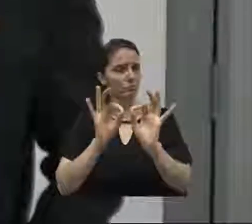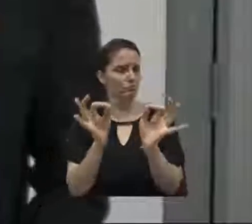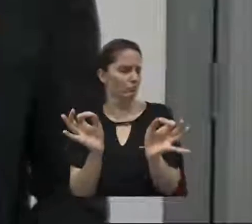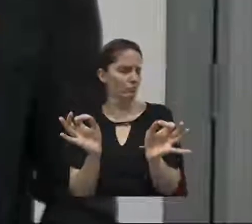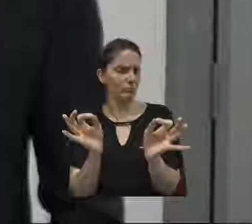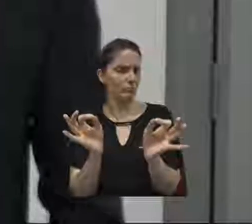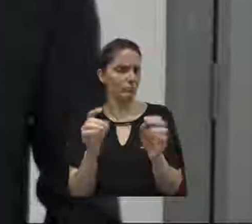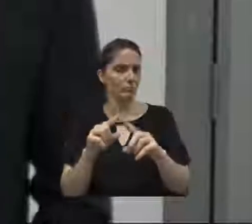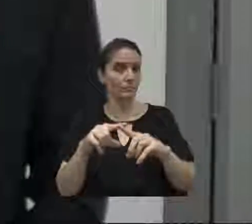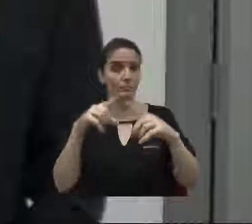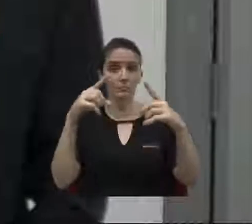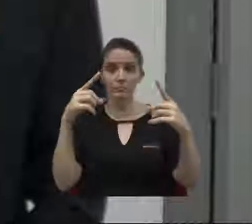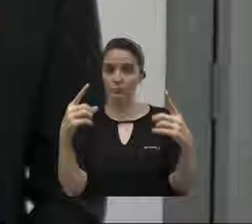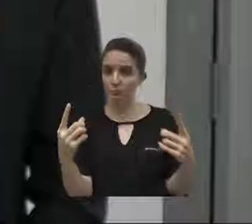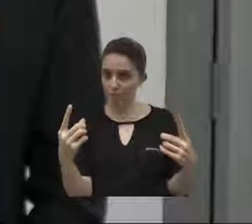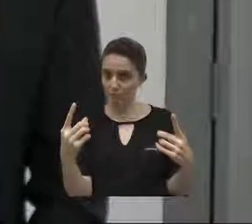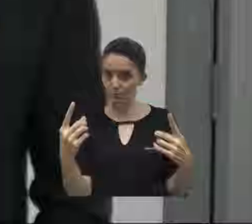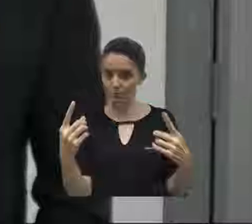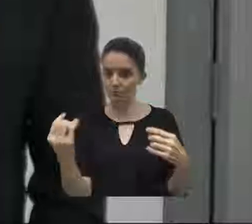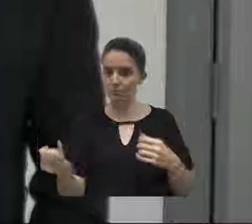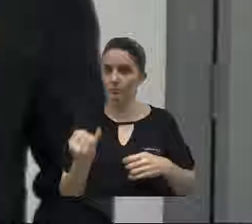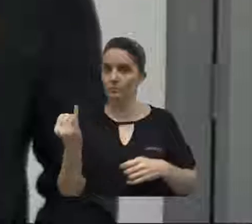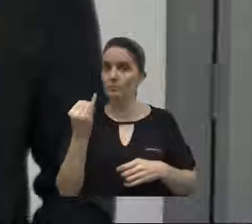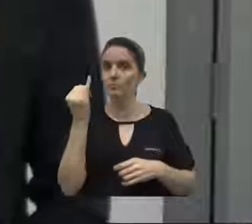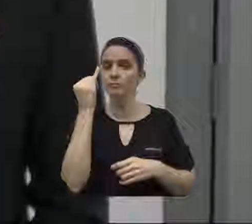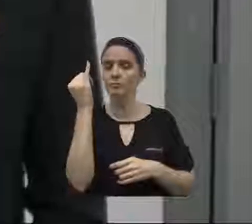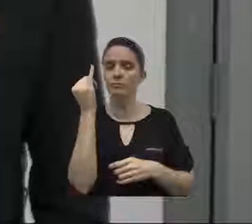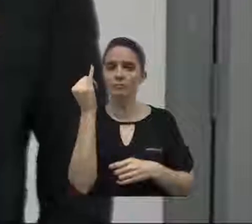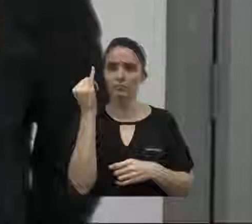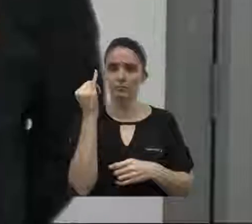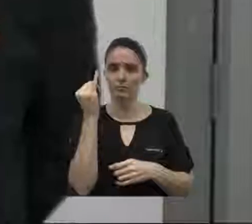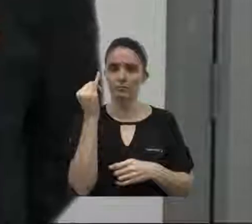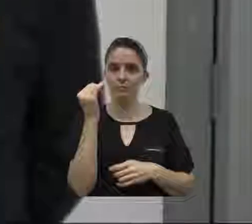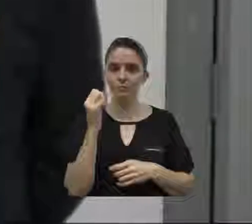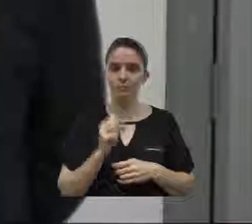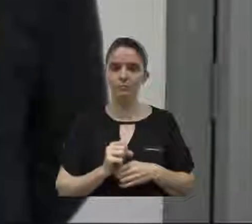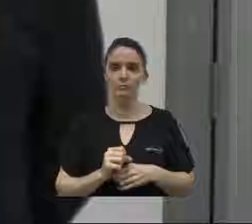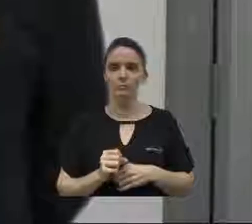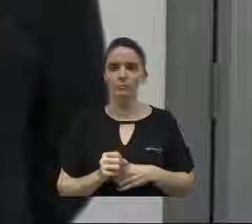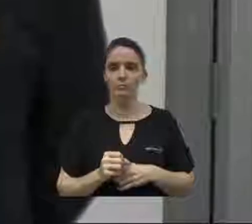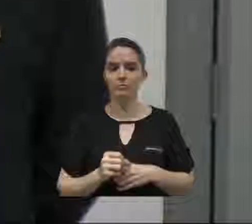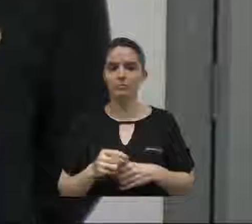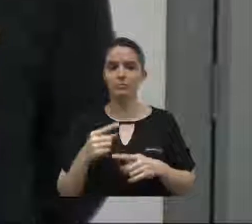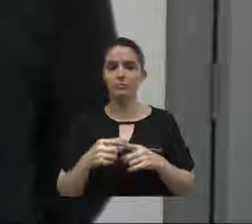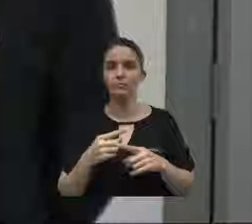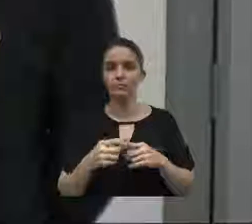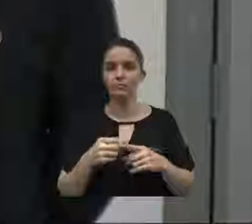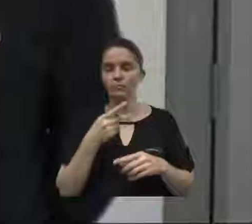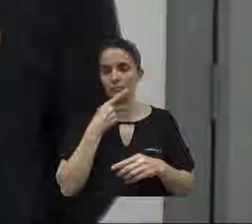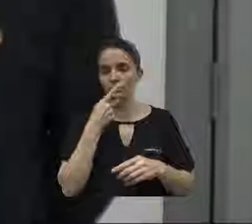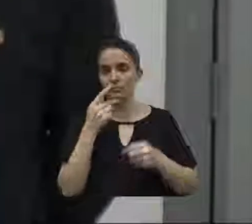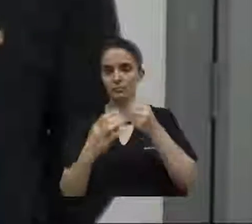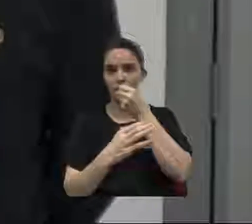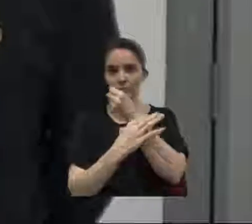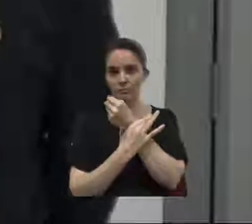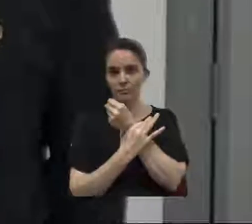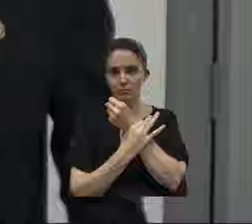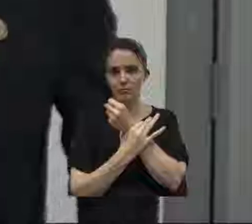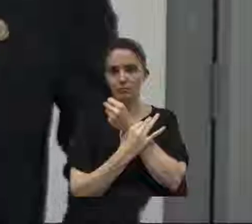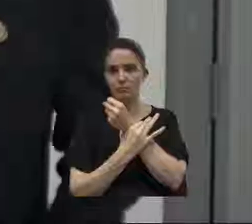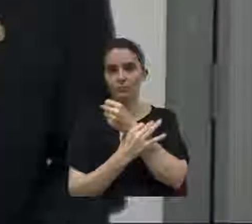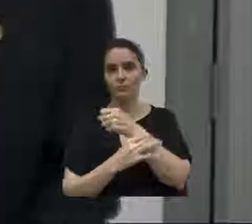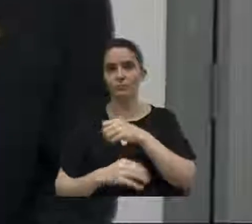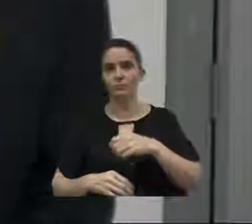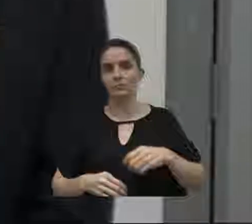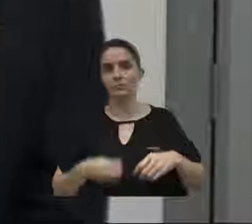presidente, porém, ele tem uma importância na compreensão da segurança da região da nossa